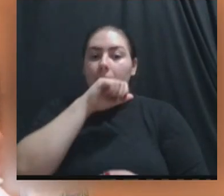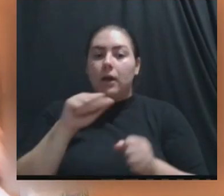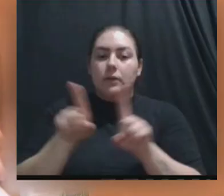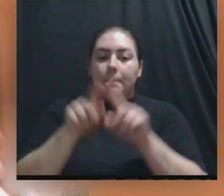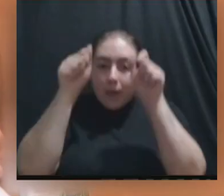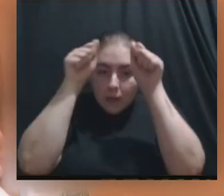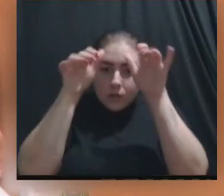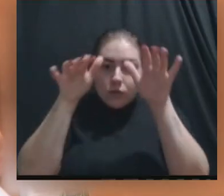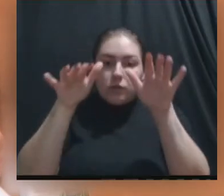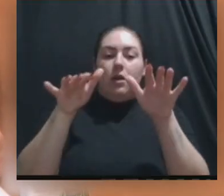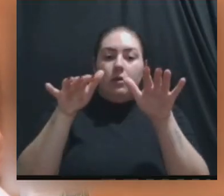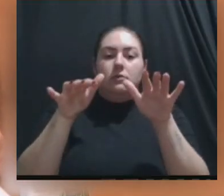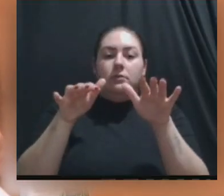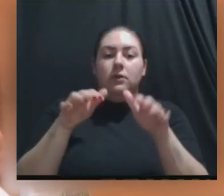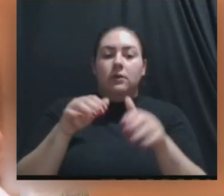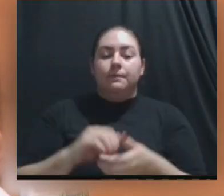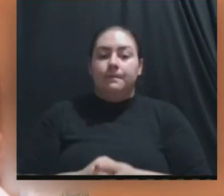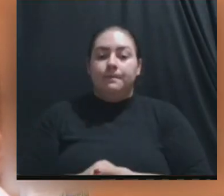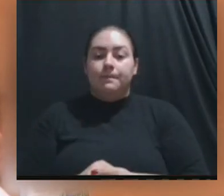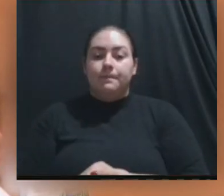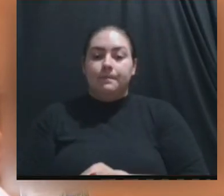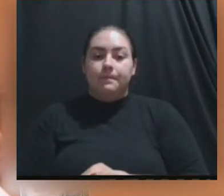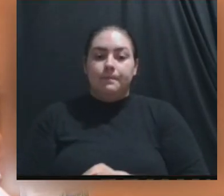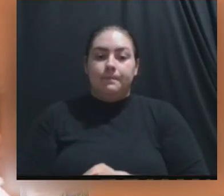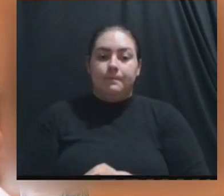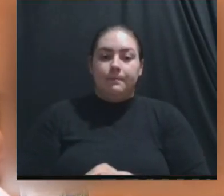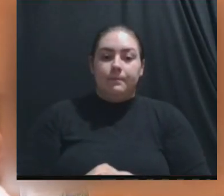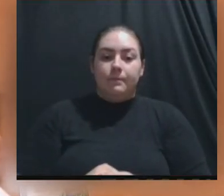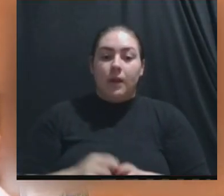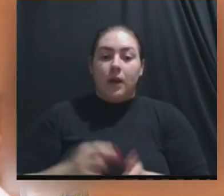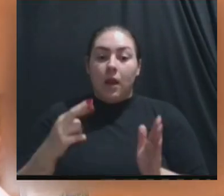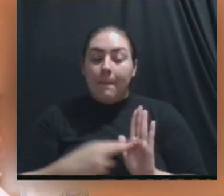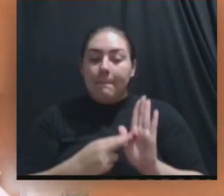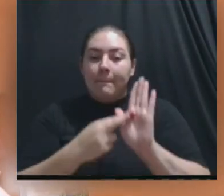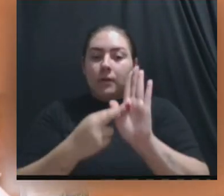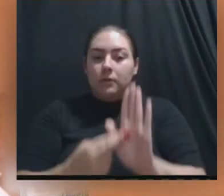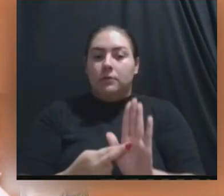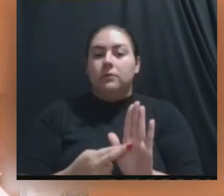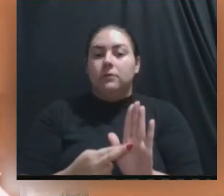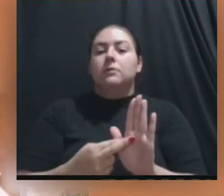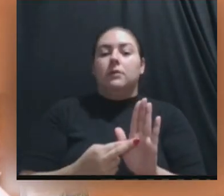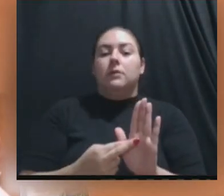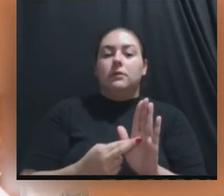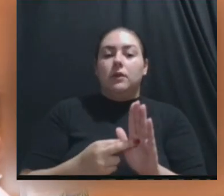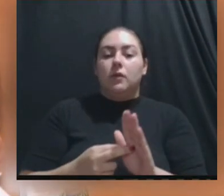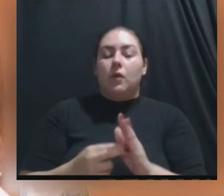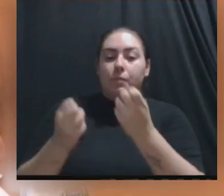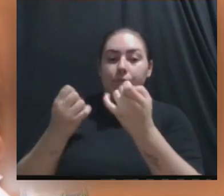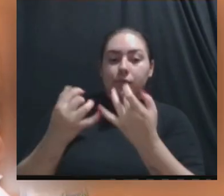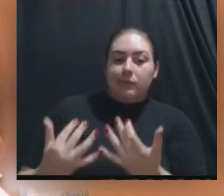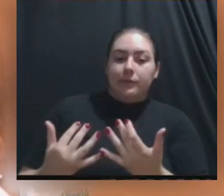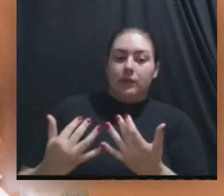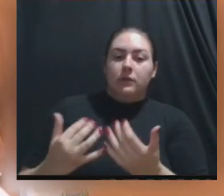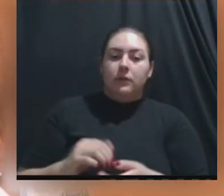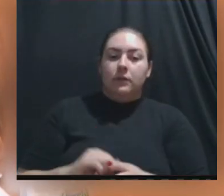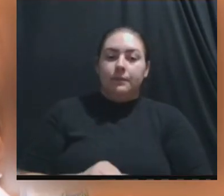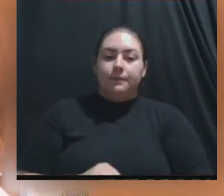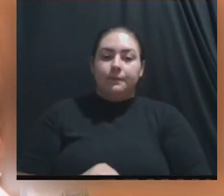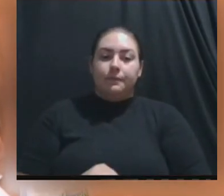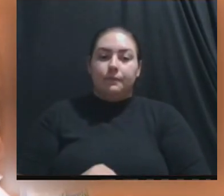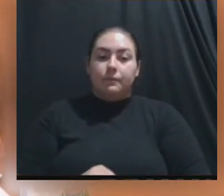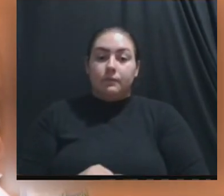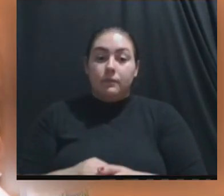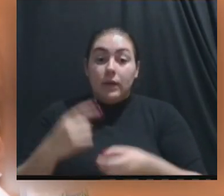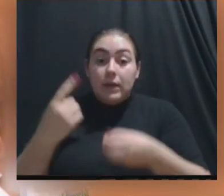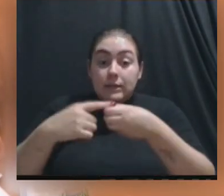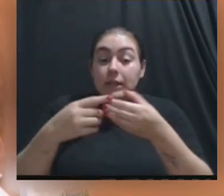a Secretaria de Educação, trazendo esclarecimentos à população. Não podemos perder de vista que o município hoje atende apenas